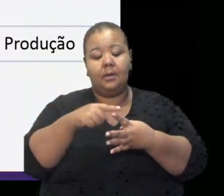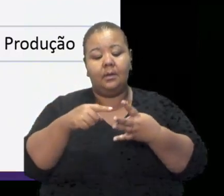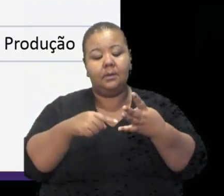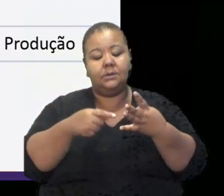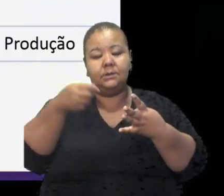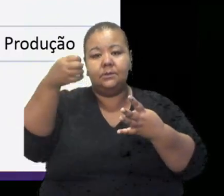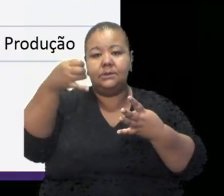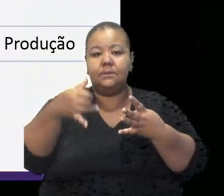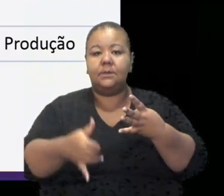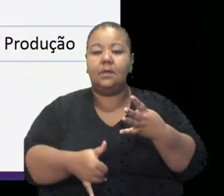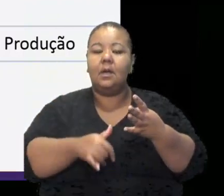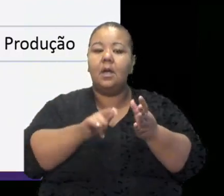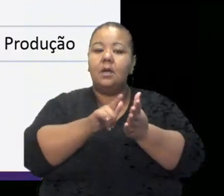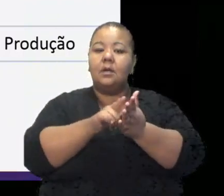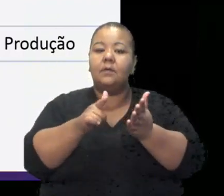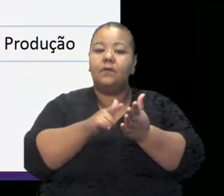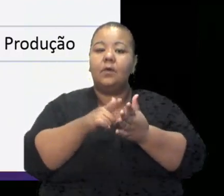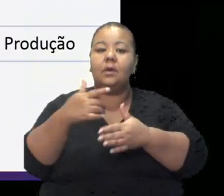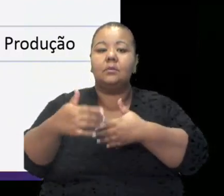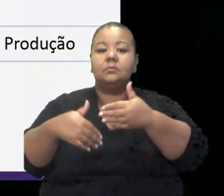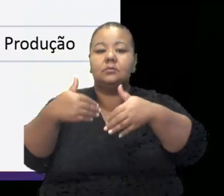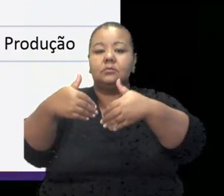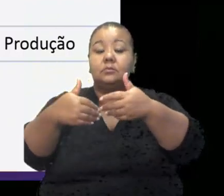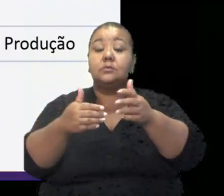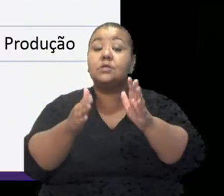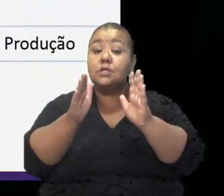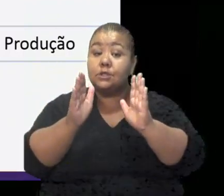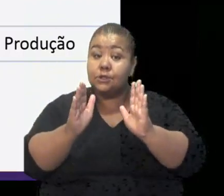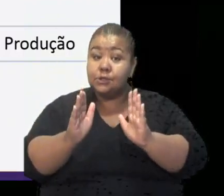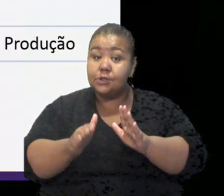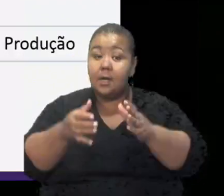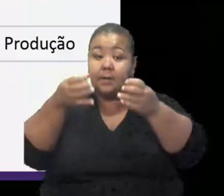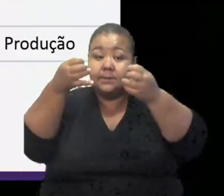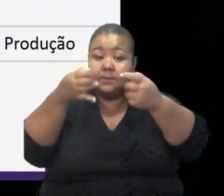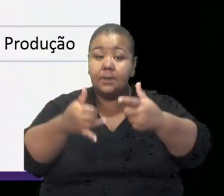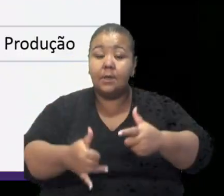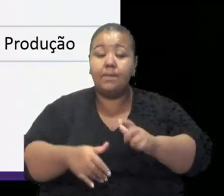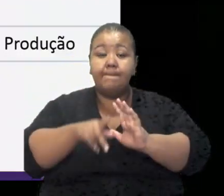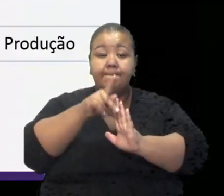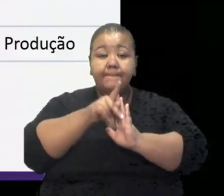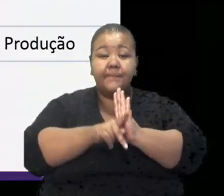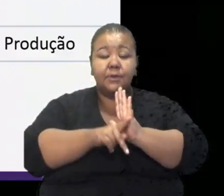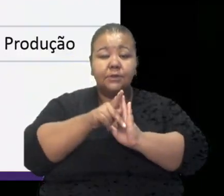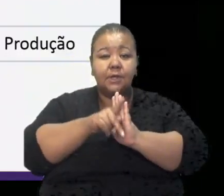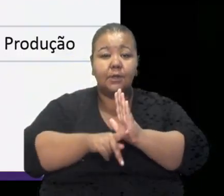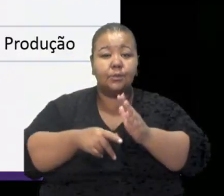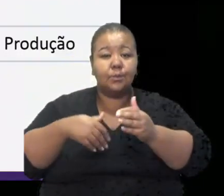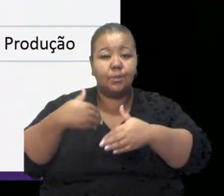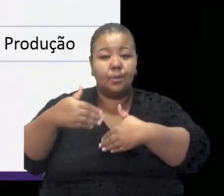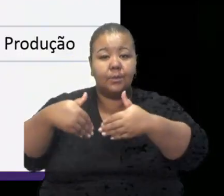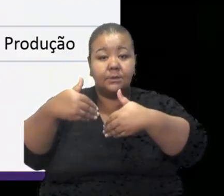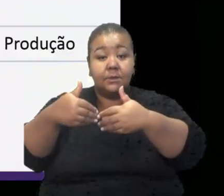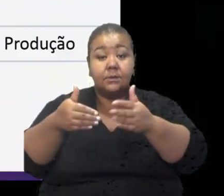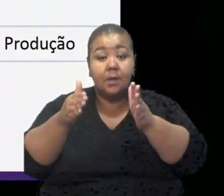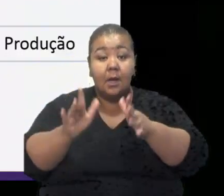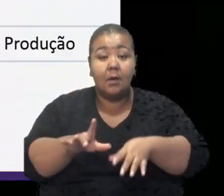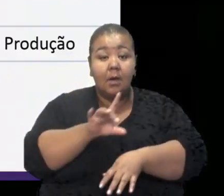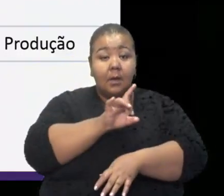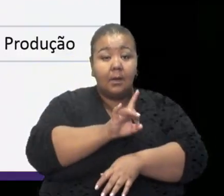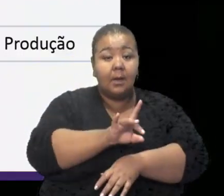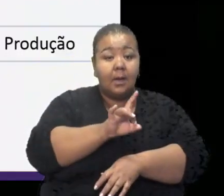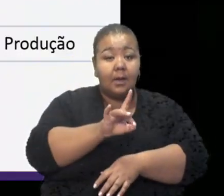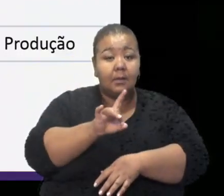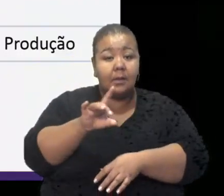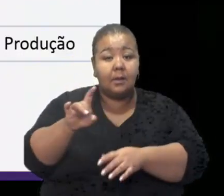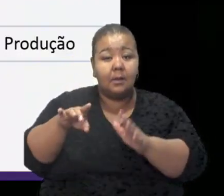vai falar de folha do processo, a gente já falou de projeto de processo e agora nós vamos ver cada etapa desse projeto sendo desenhado